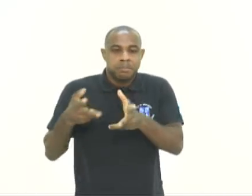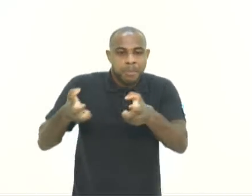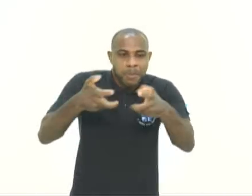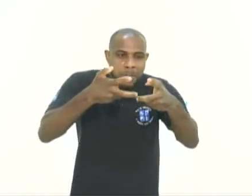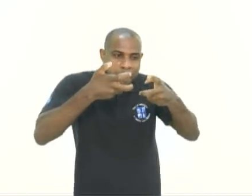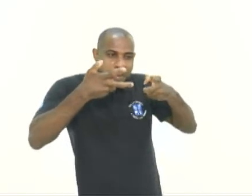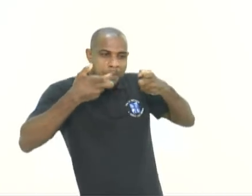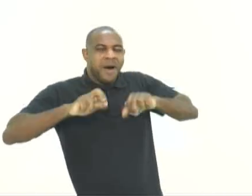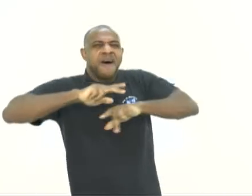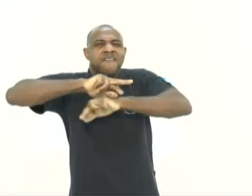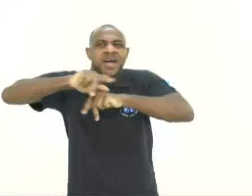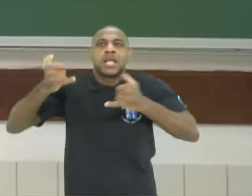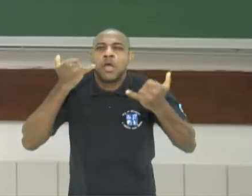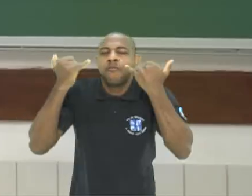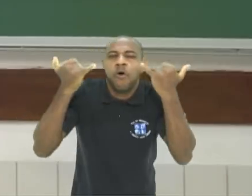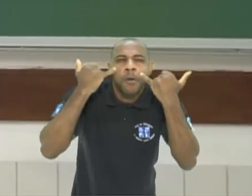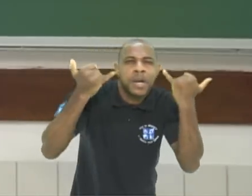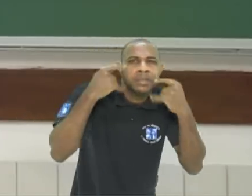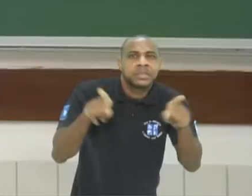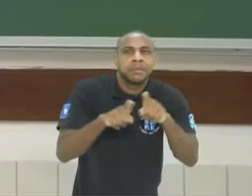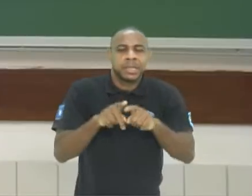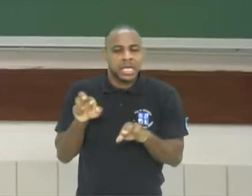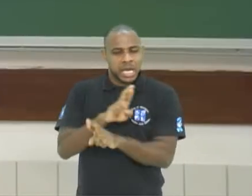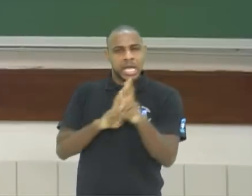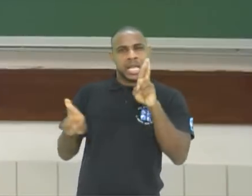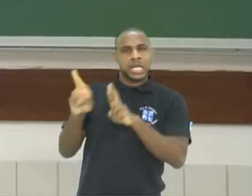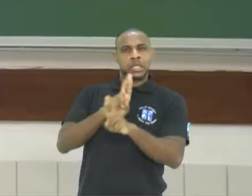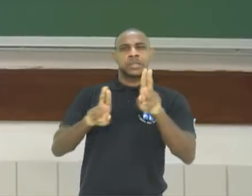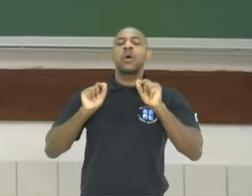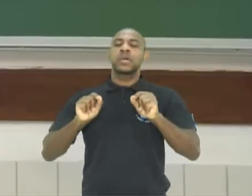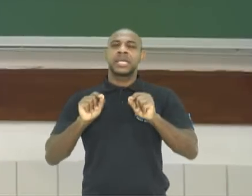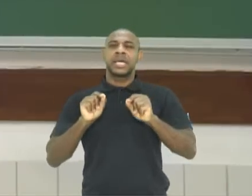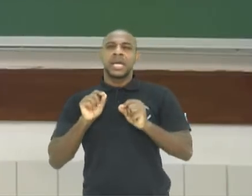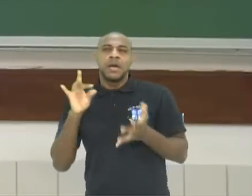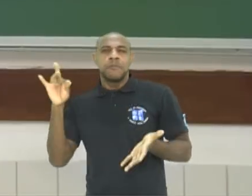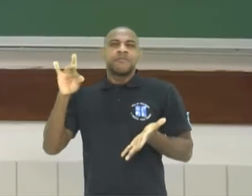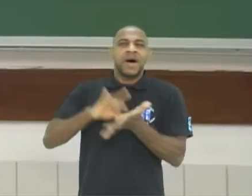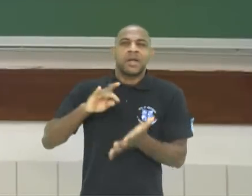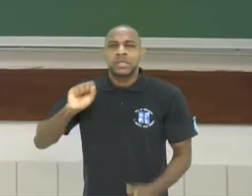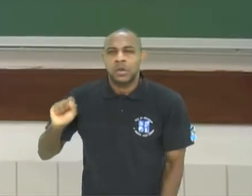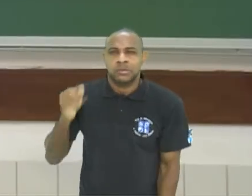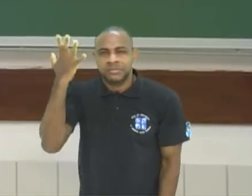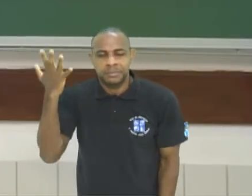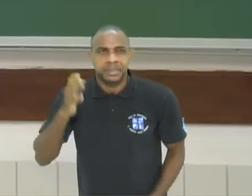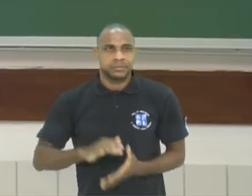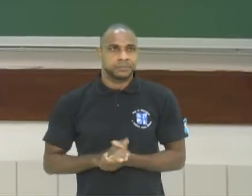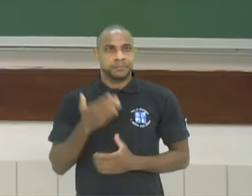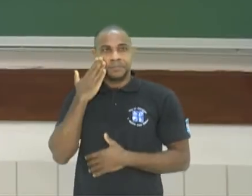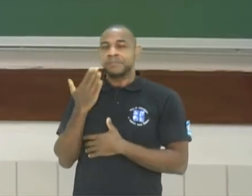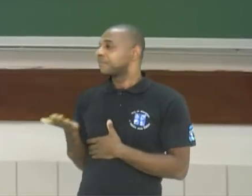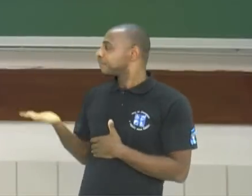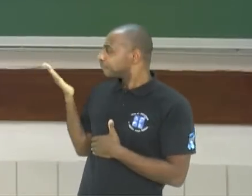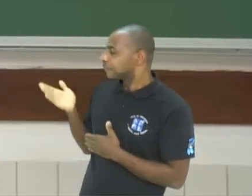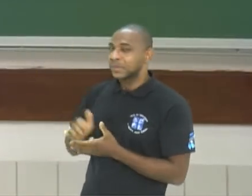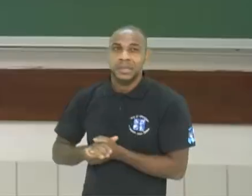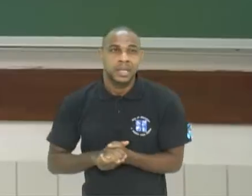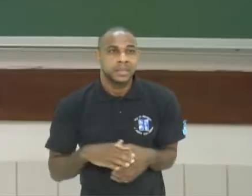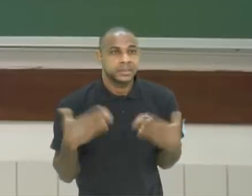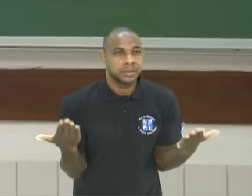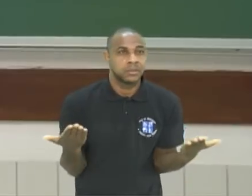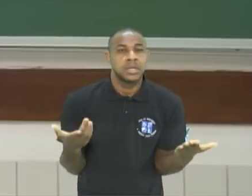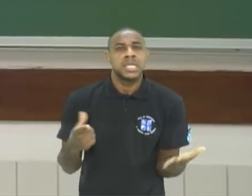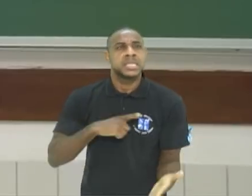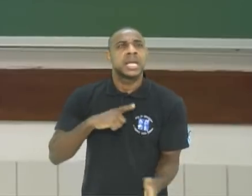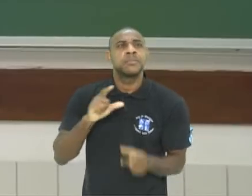e relacionar fatos. Então, é assim que o meu autor começa a segunda parte do artigo de opinião. E